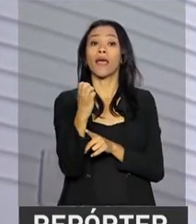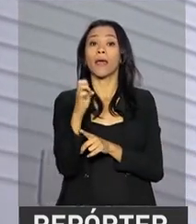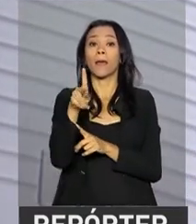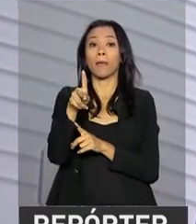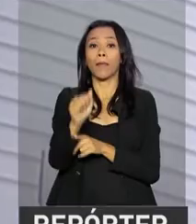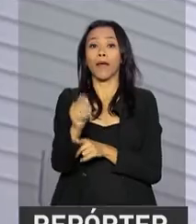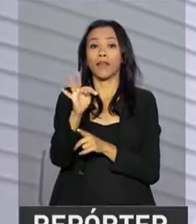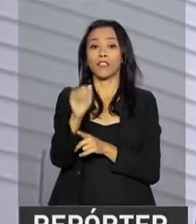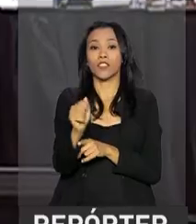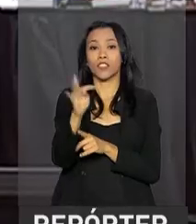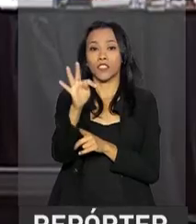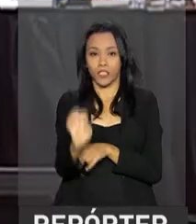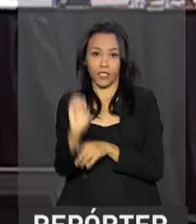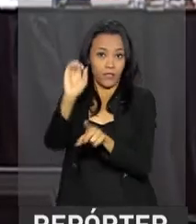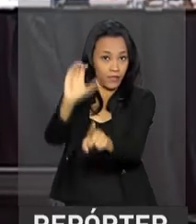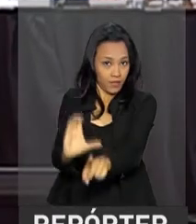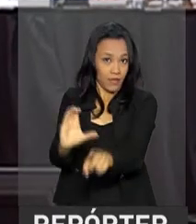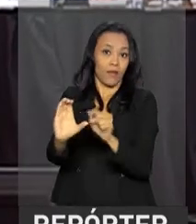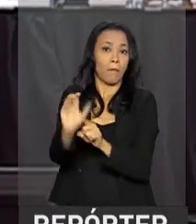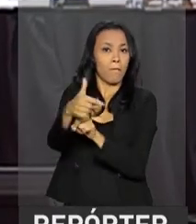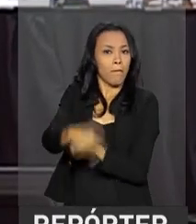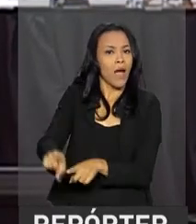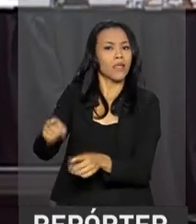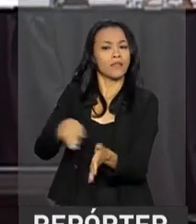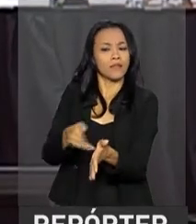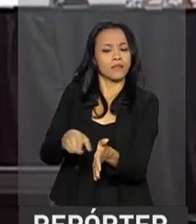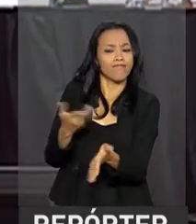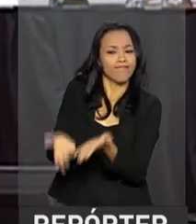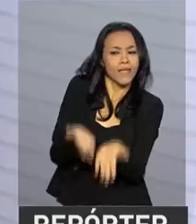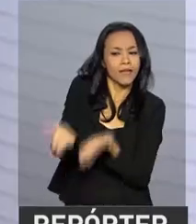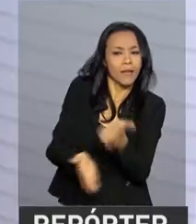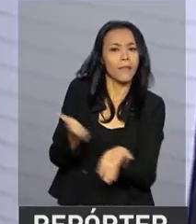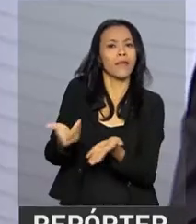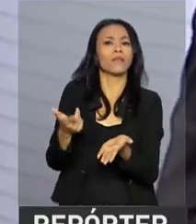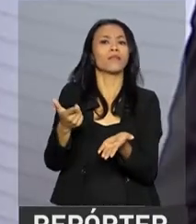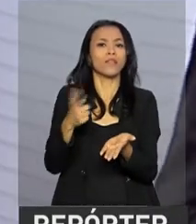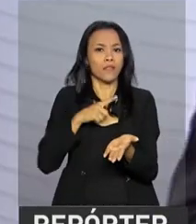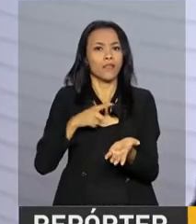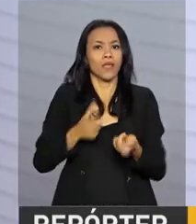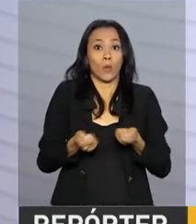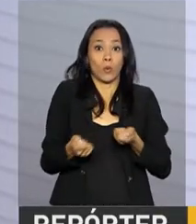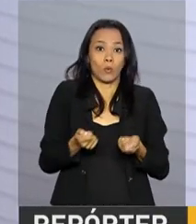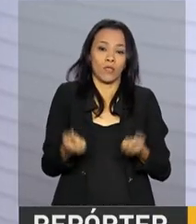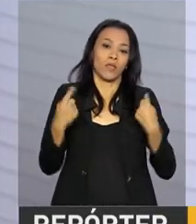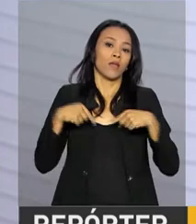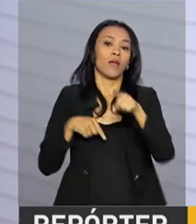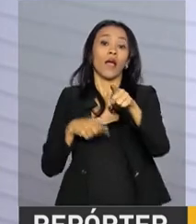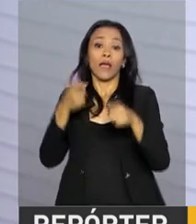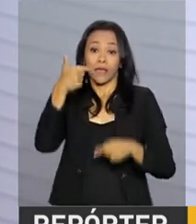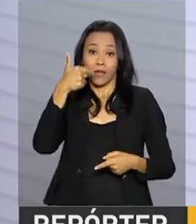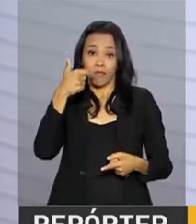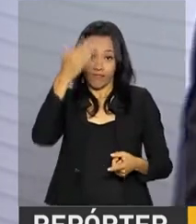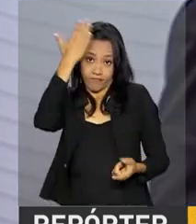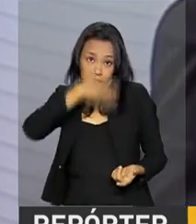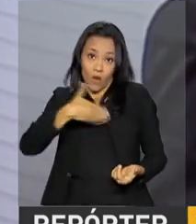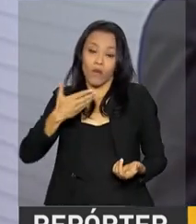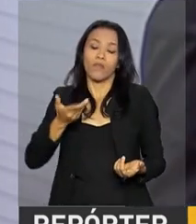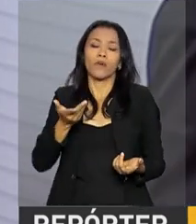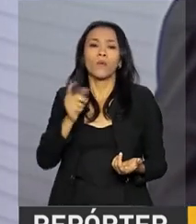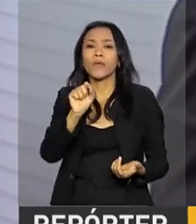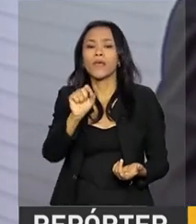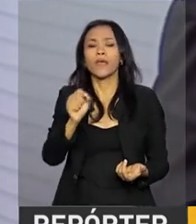modelo no fornecimento de mais tratamentos com maior economia aqui está um exemplo a negociação da